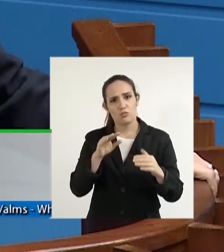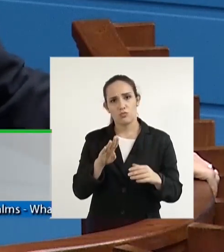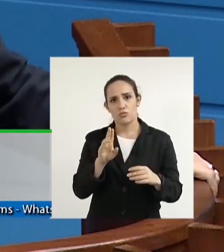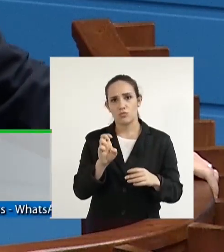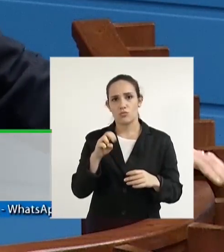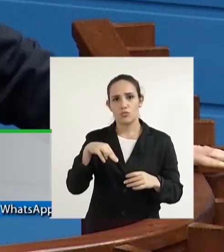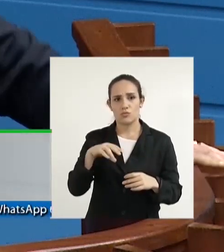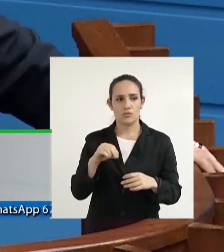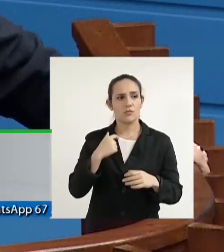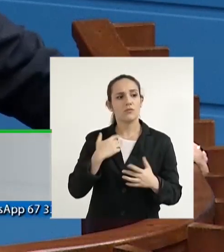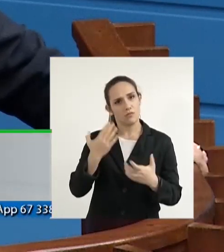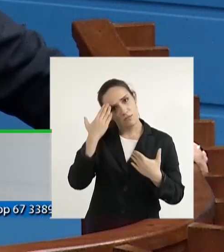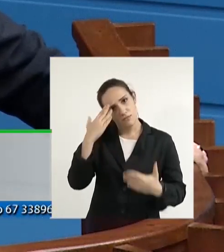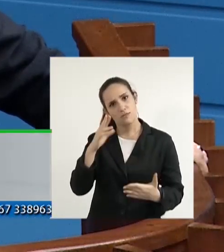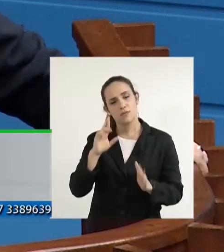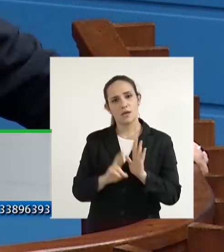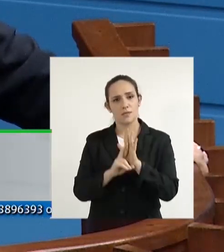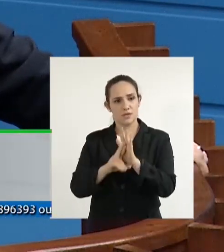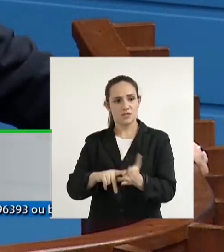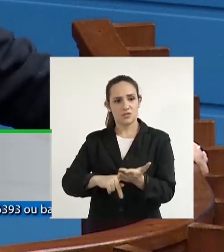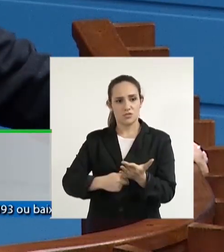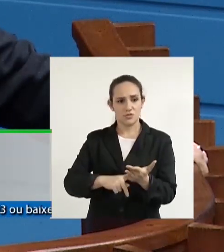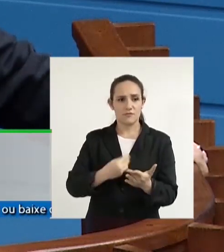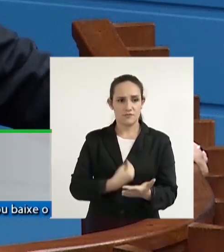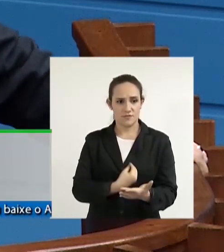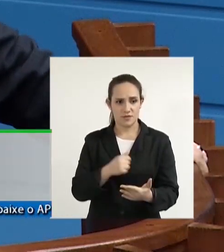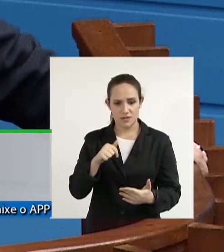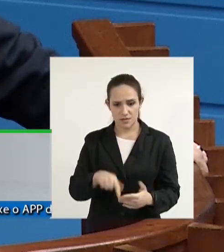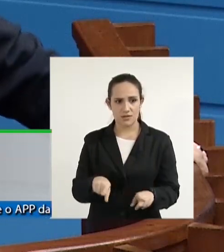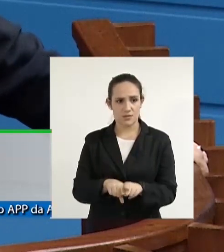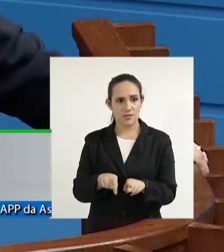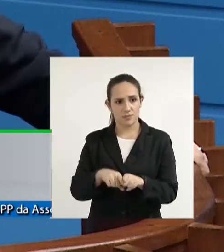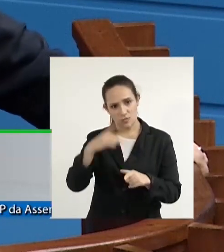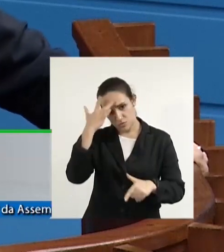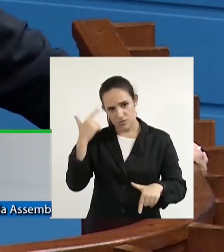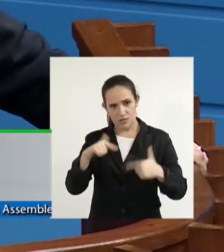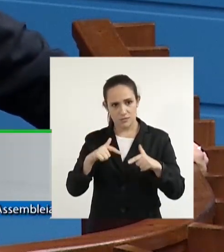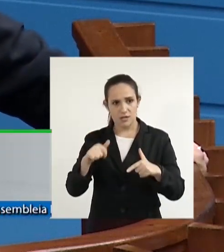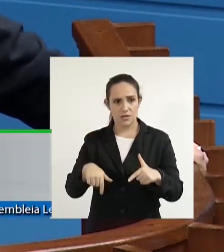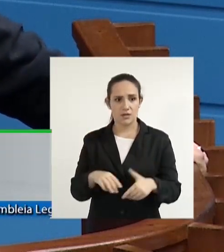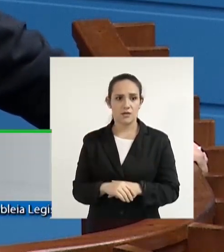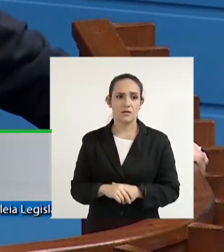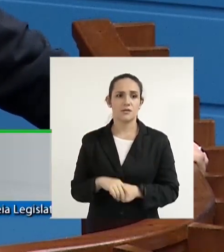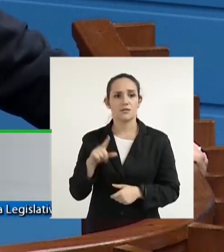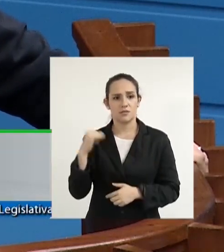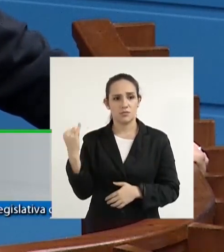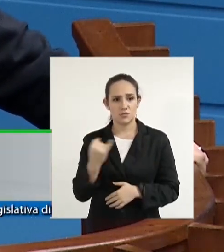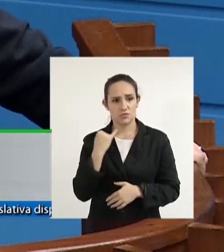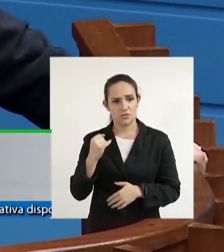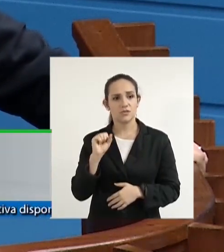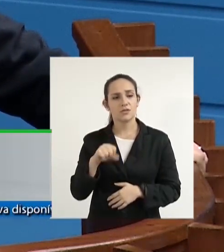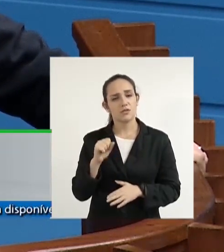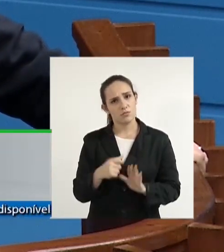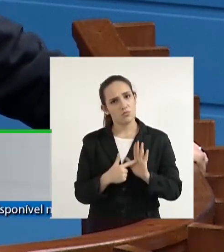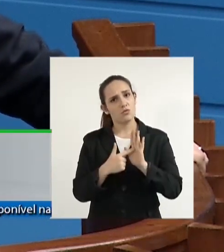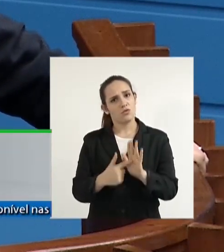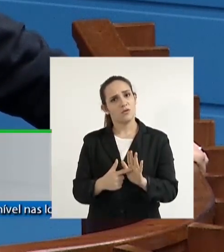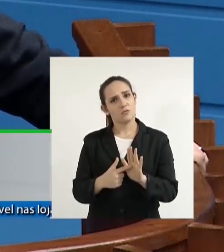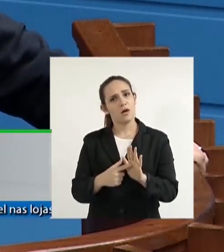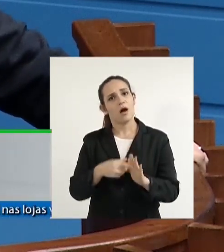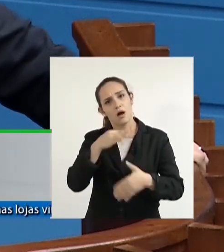presença dos representantes sindicais que estão aqui, dos servidores que vieram. É importante essa manifestação de